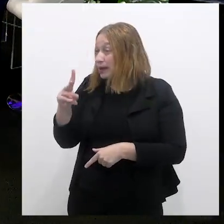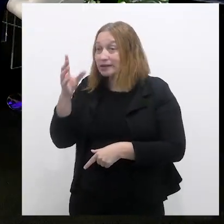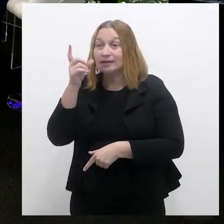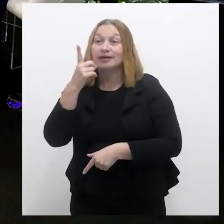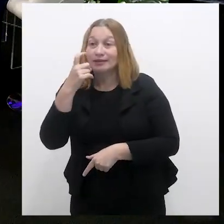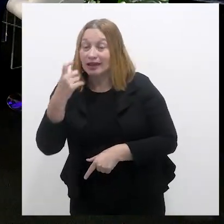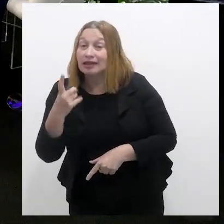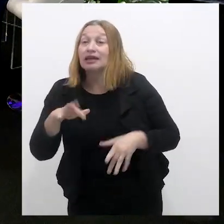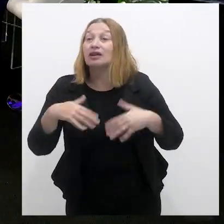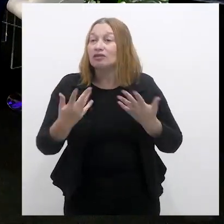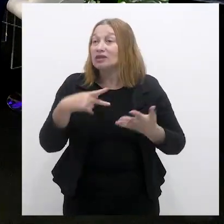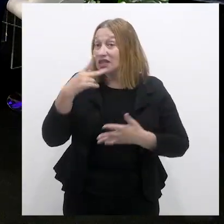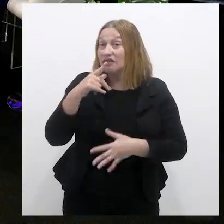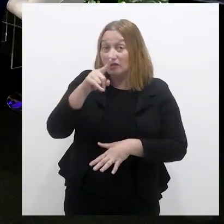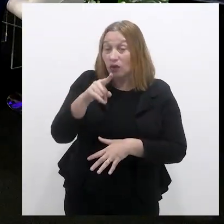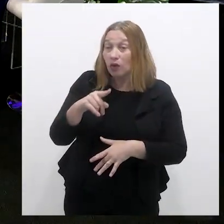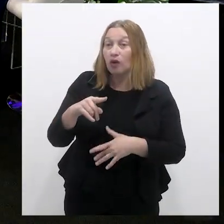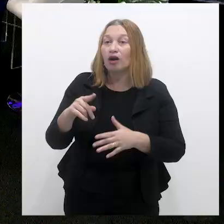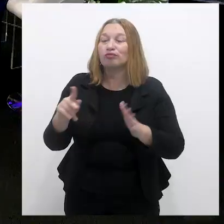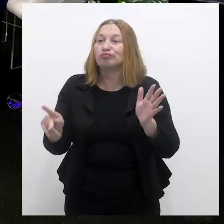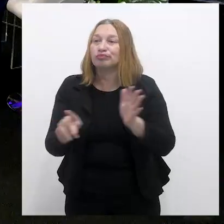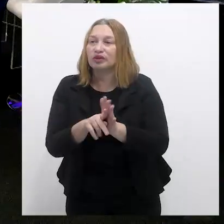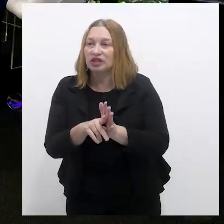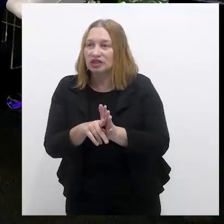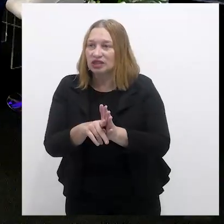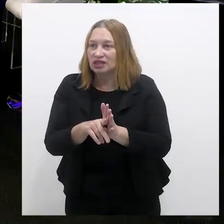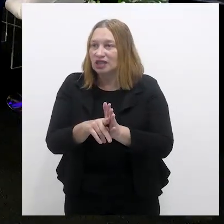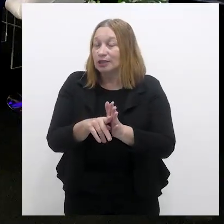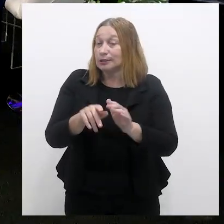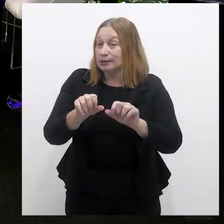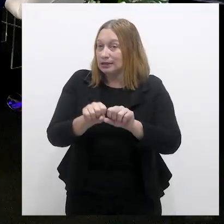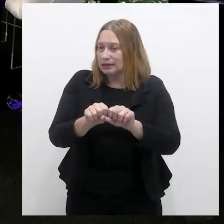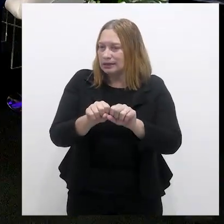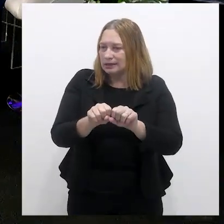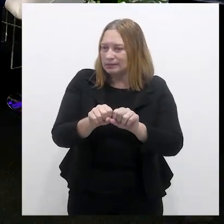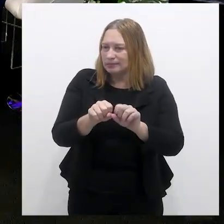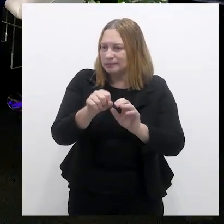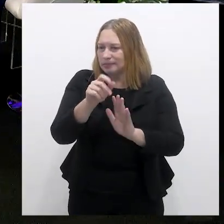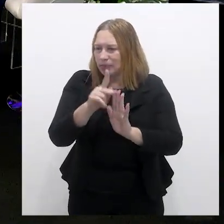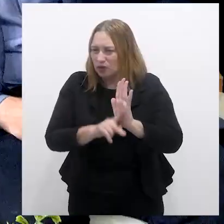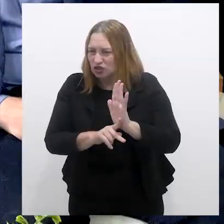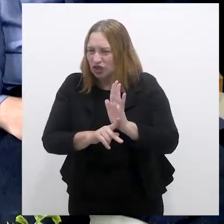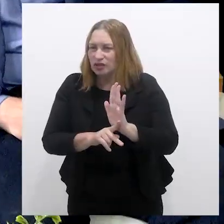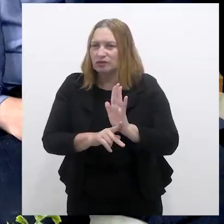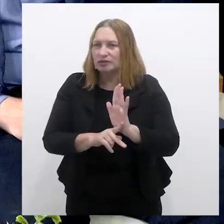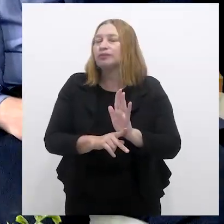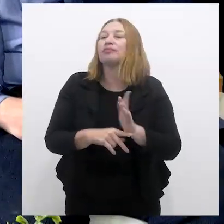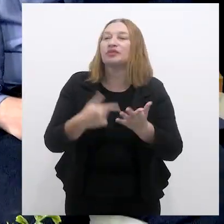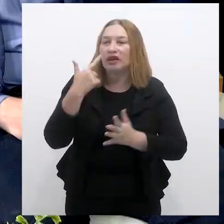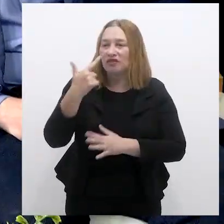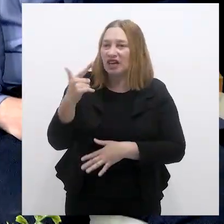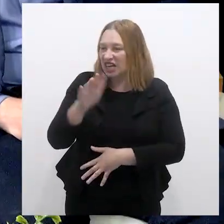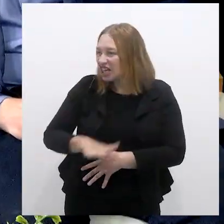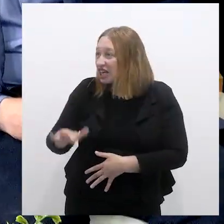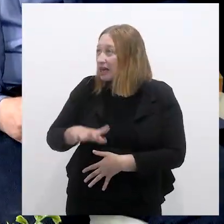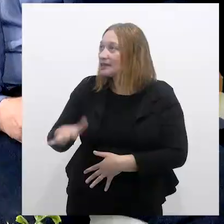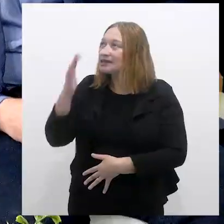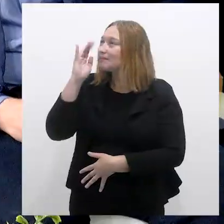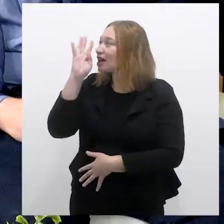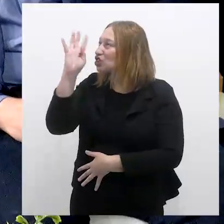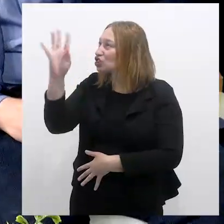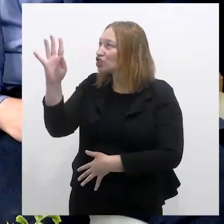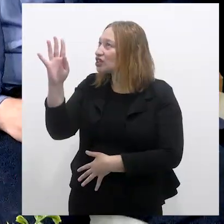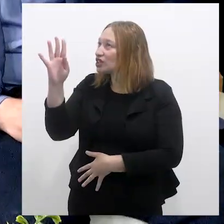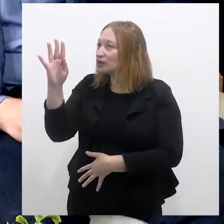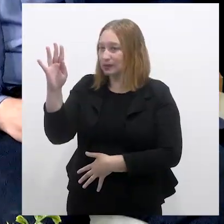com histórias muito interessantes. Sim. E como você disse, é um projeto que acaba quebrando paradigmas, né? Como você disse, a criança negra que sai dali se vê na